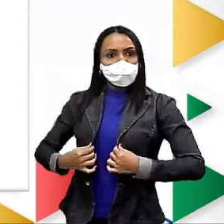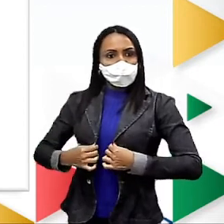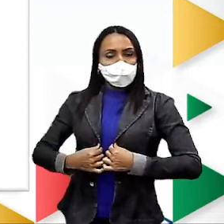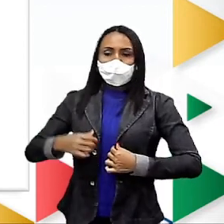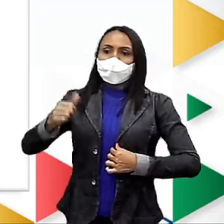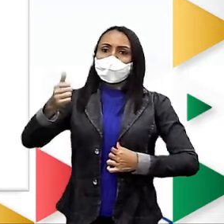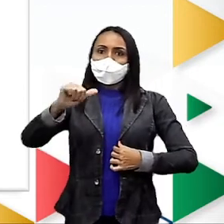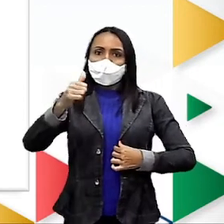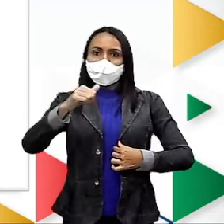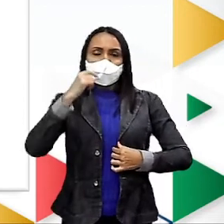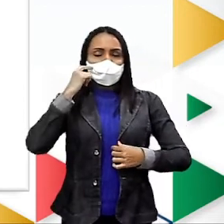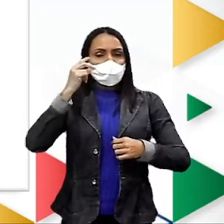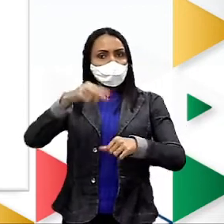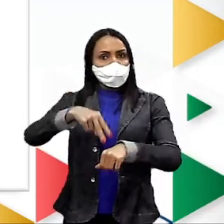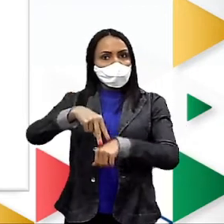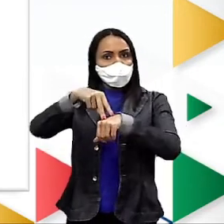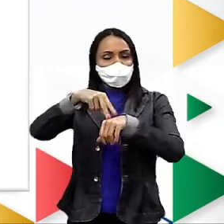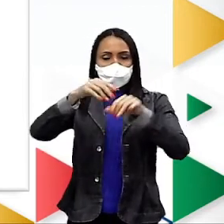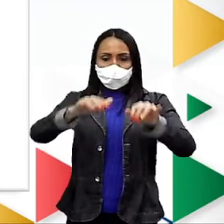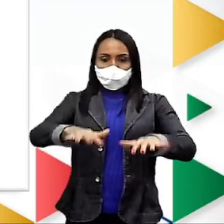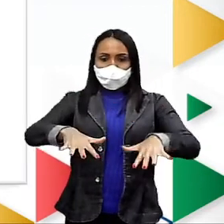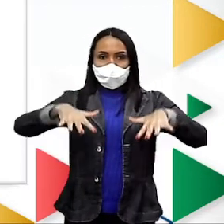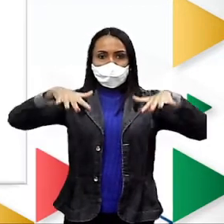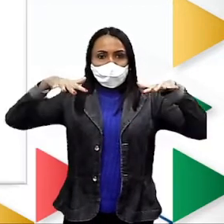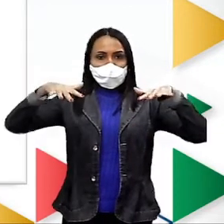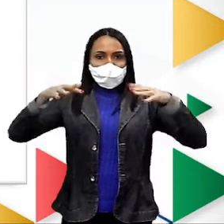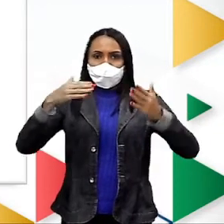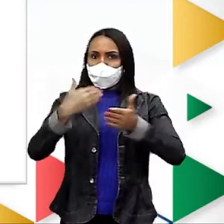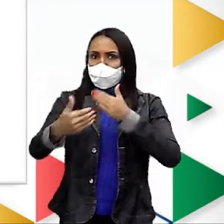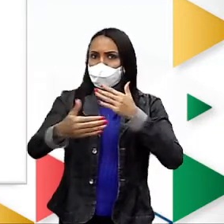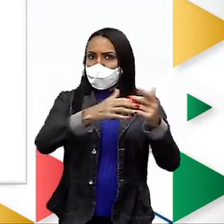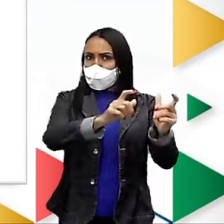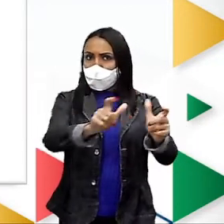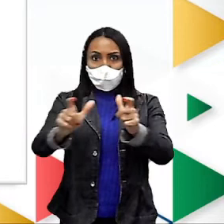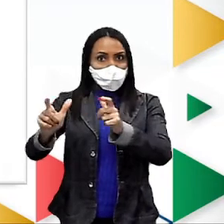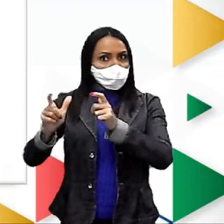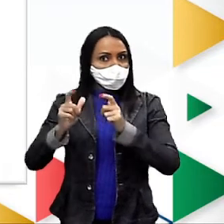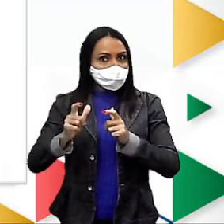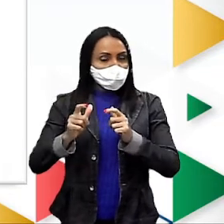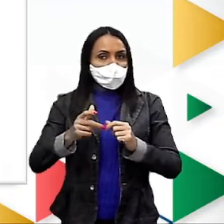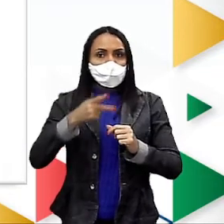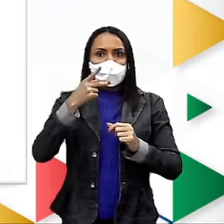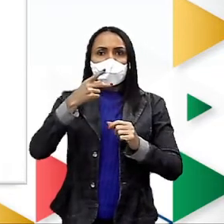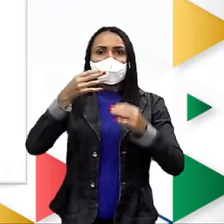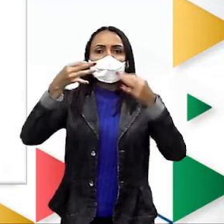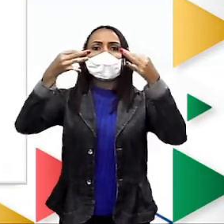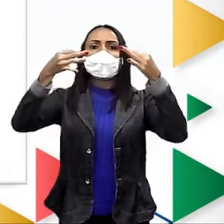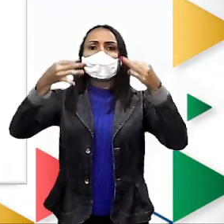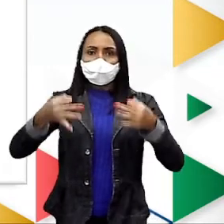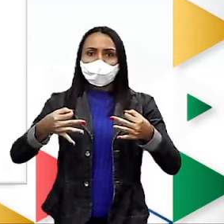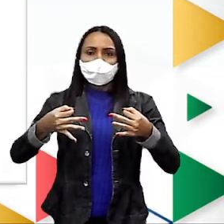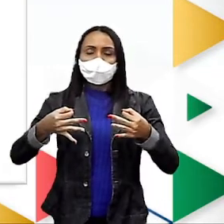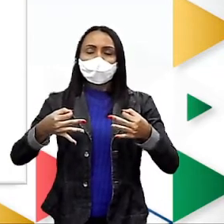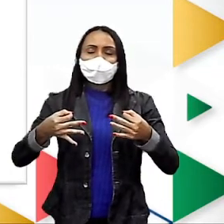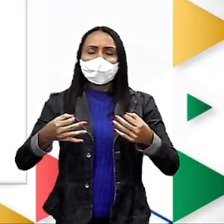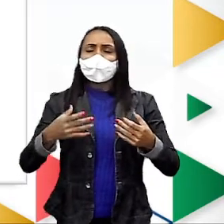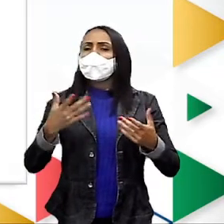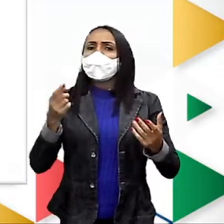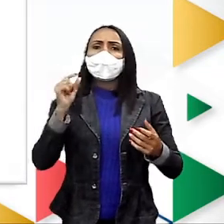palco, naquela plateia, naquele escritório, seja lá qual for o local. Fale corretamente. Mas o que é